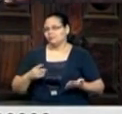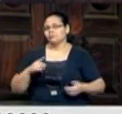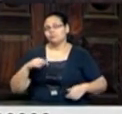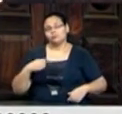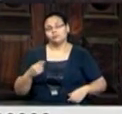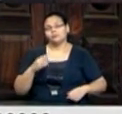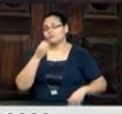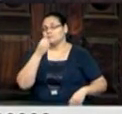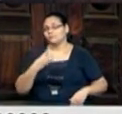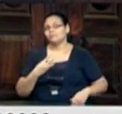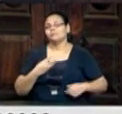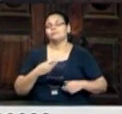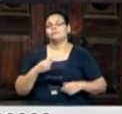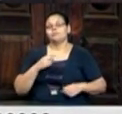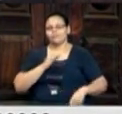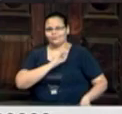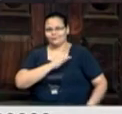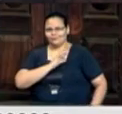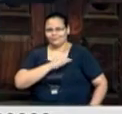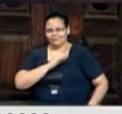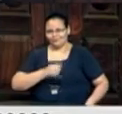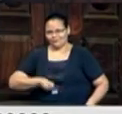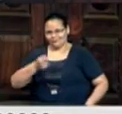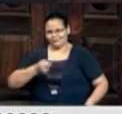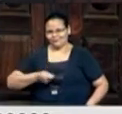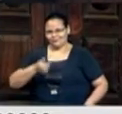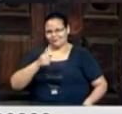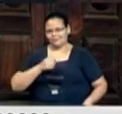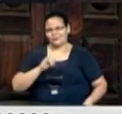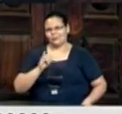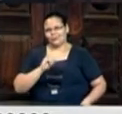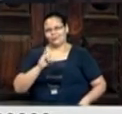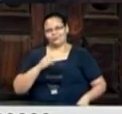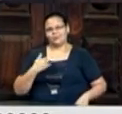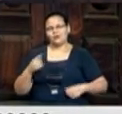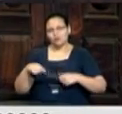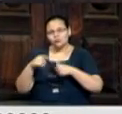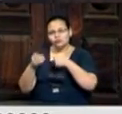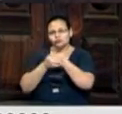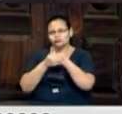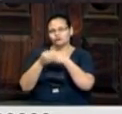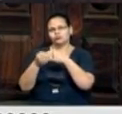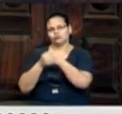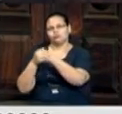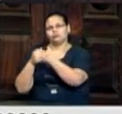Esses benefícios fiscais que são dados às escondidas,